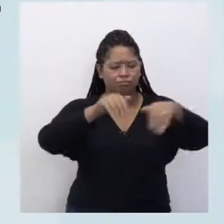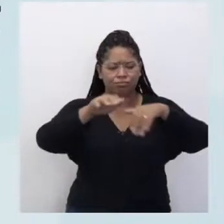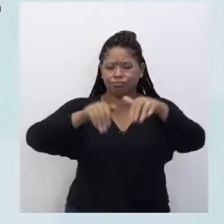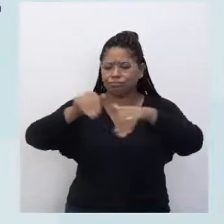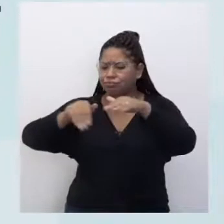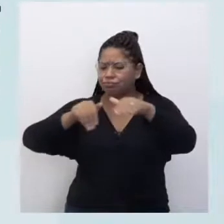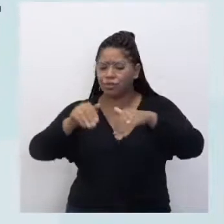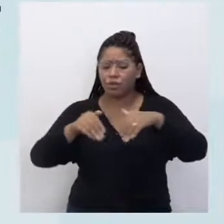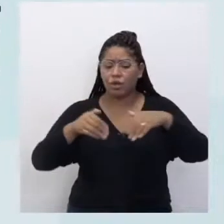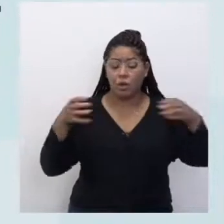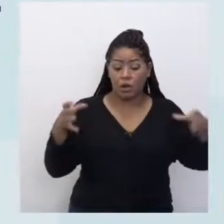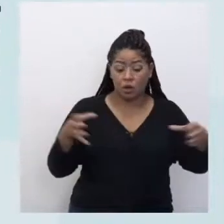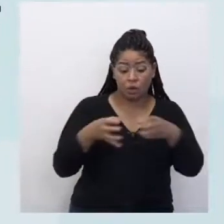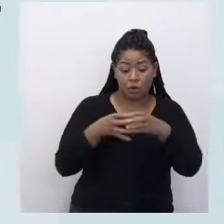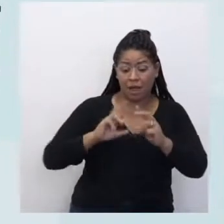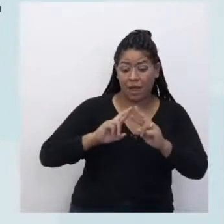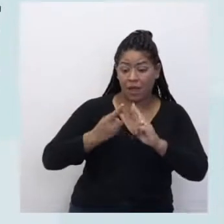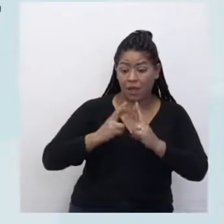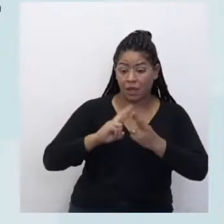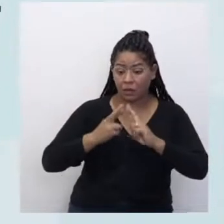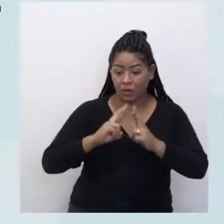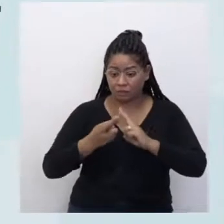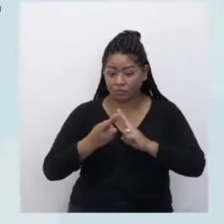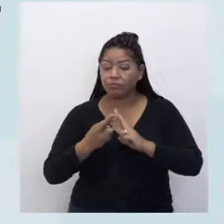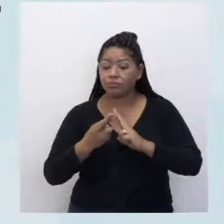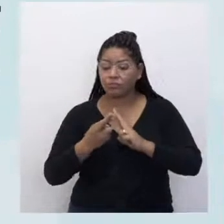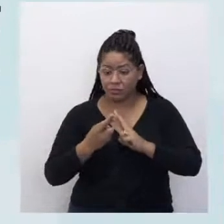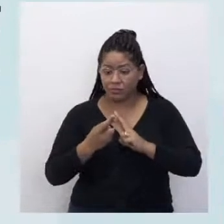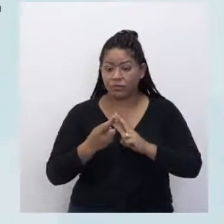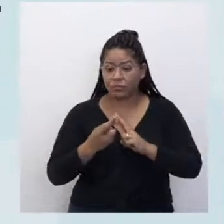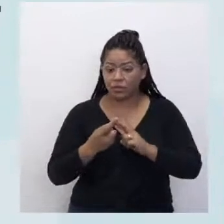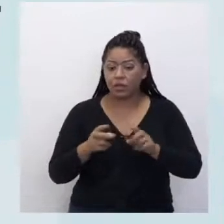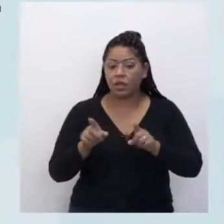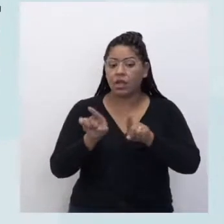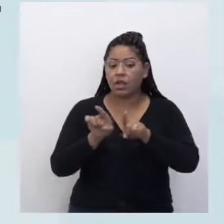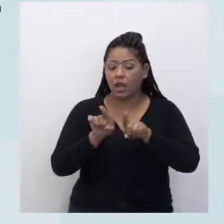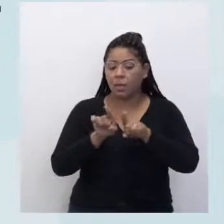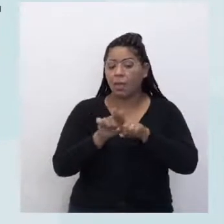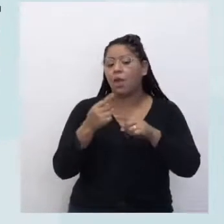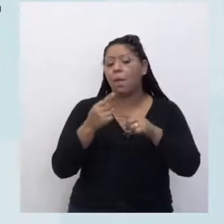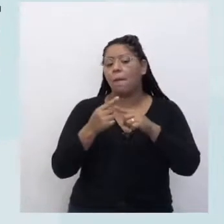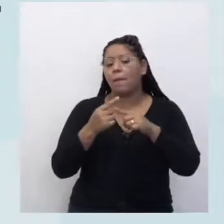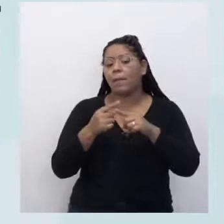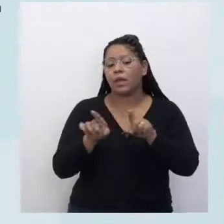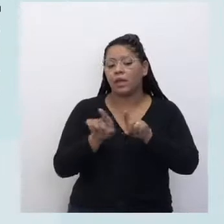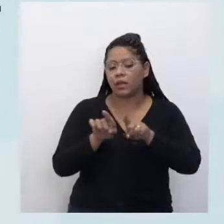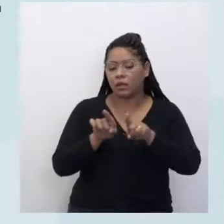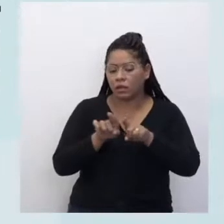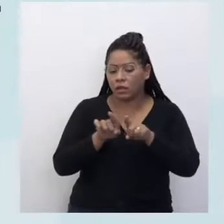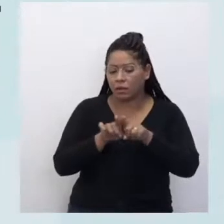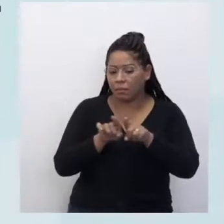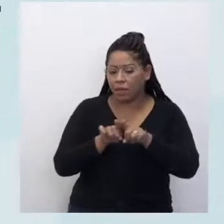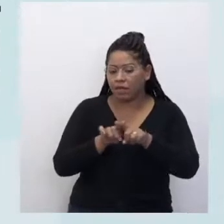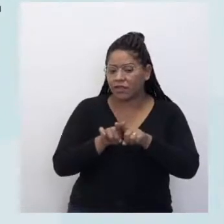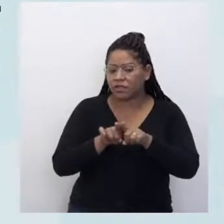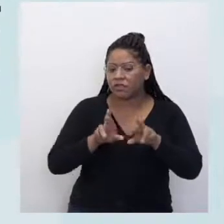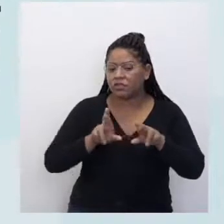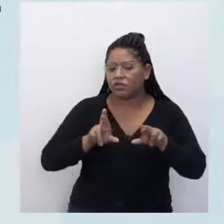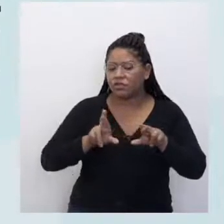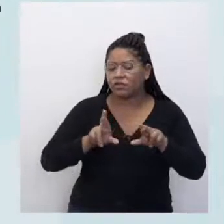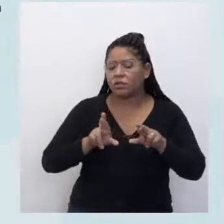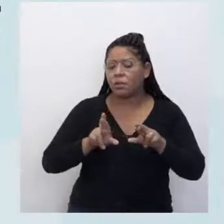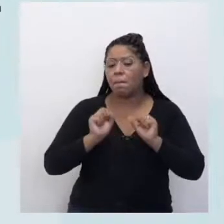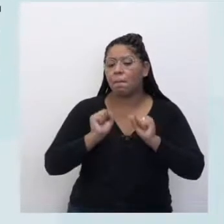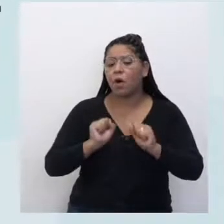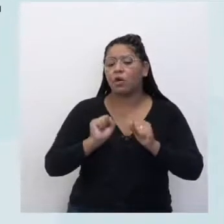membros do clero, para a criação de leis. Apesar de a tendência na Europa Ocidental ser a de centralização do poder dos